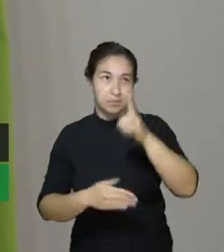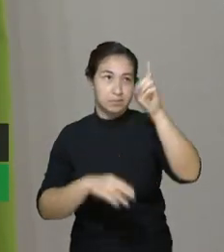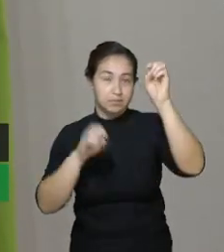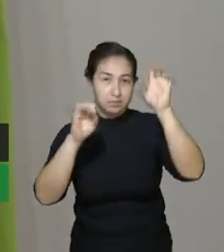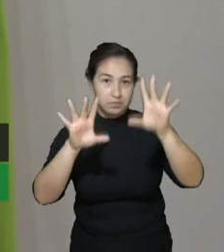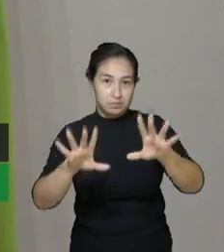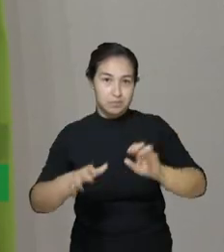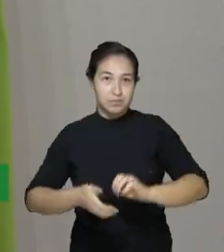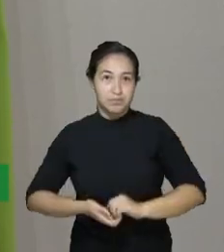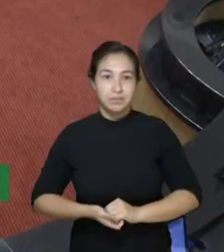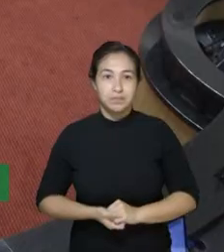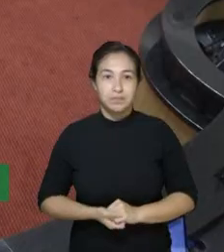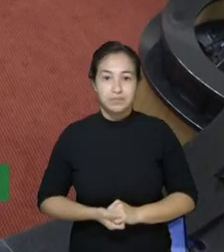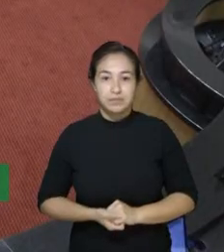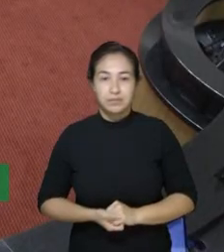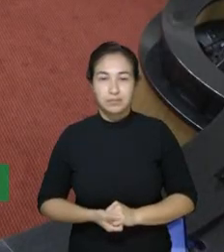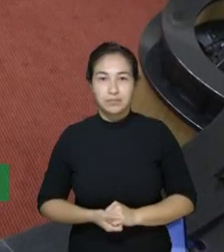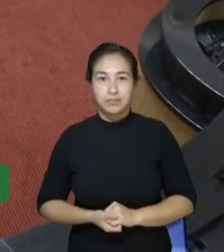ilumine.